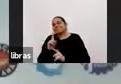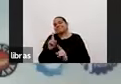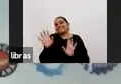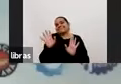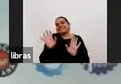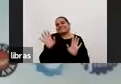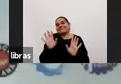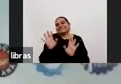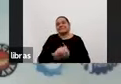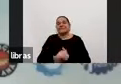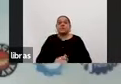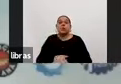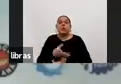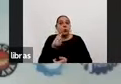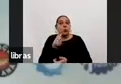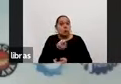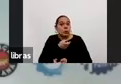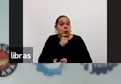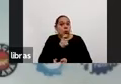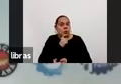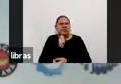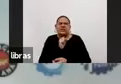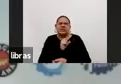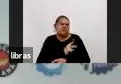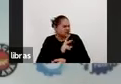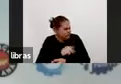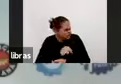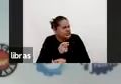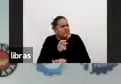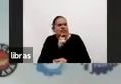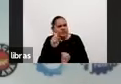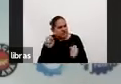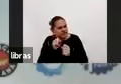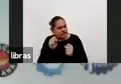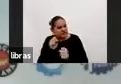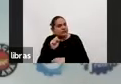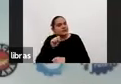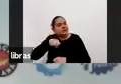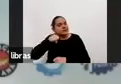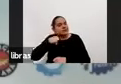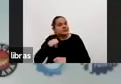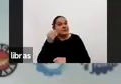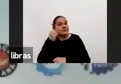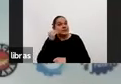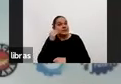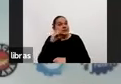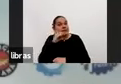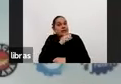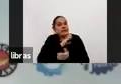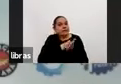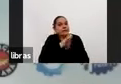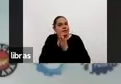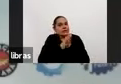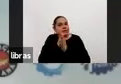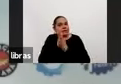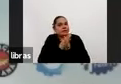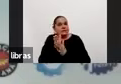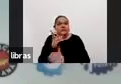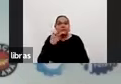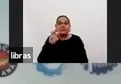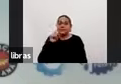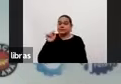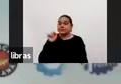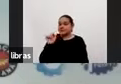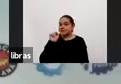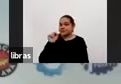aqui. Frio não. Danado, né? Danado. Vamos tentar esquentar nossa temperatura aqui falando, João, sobre a questão